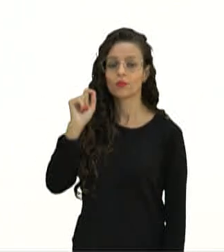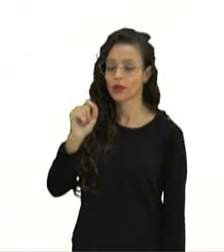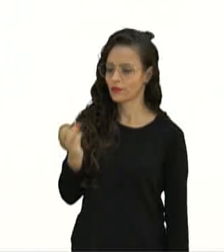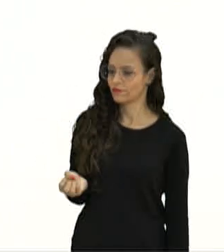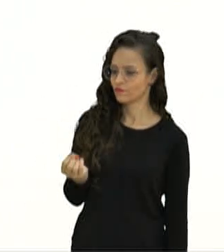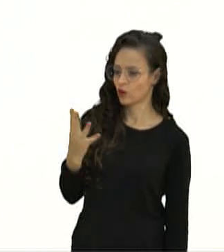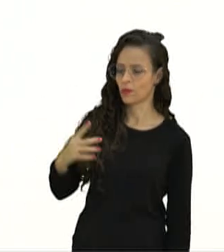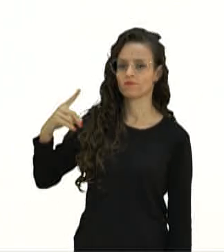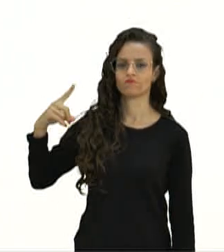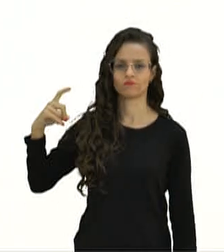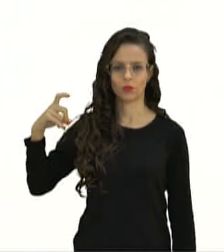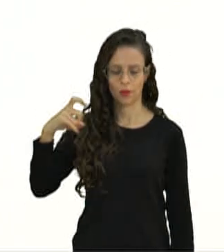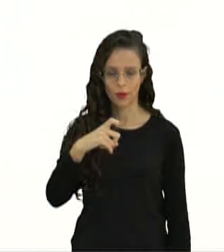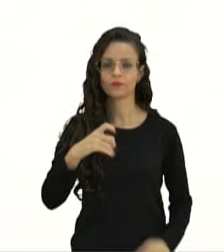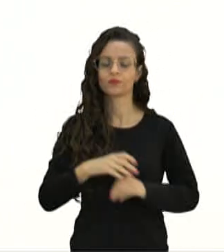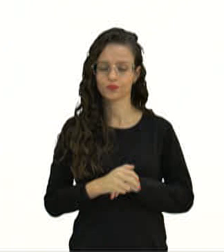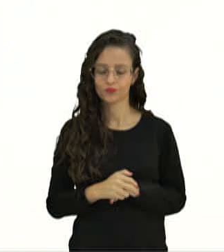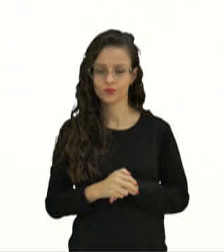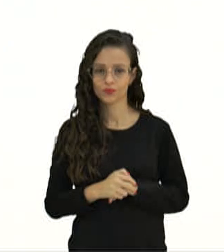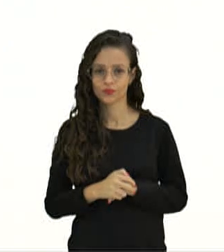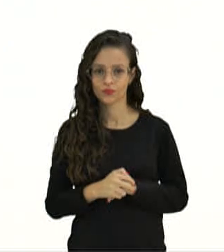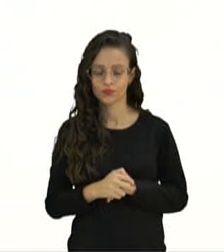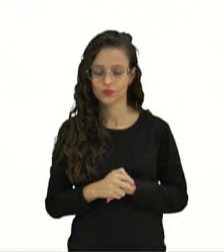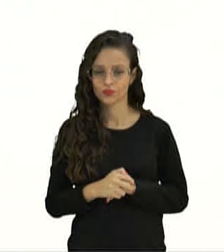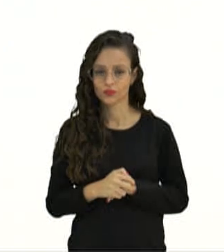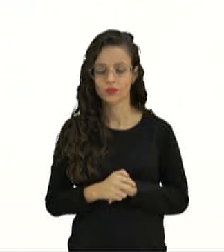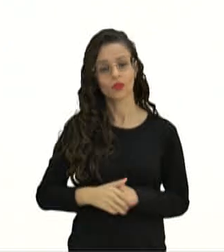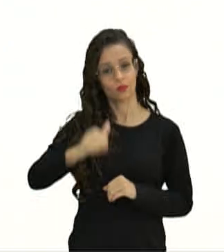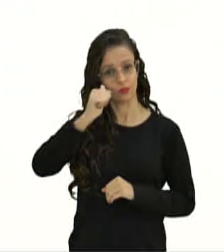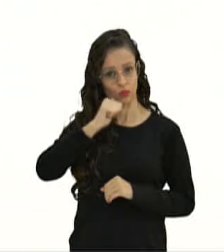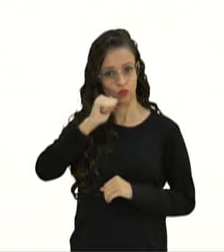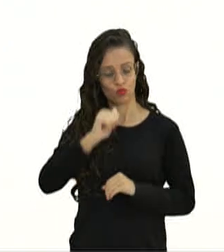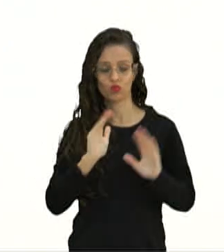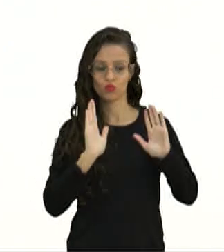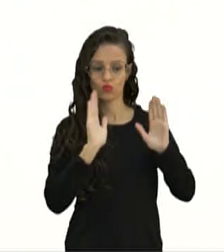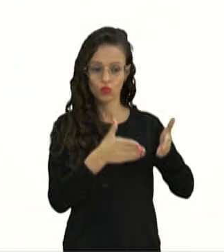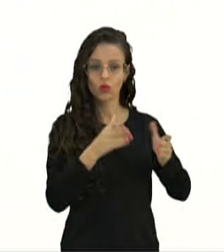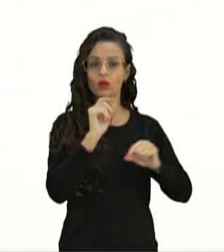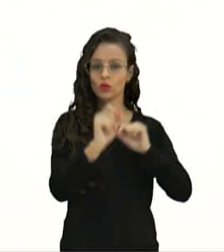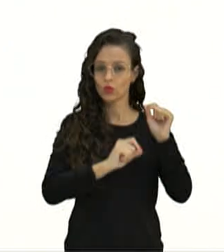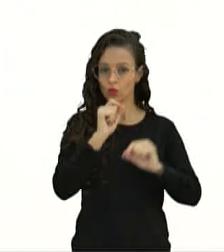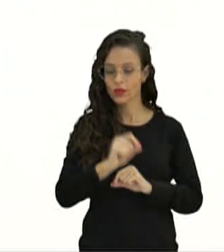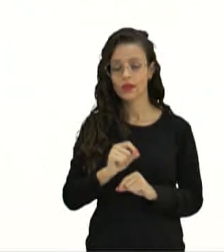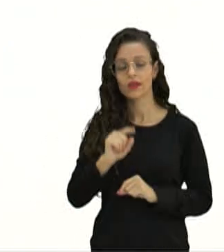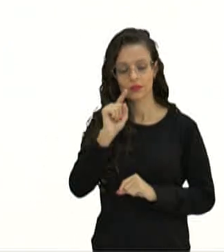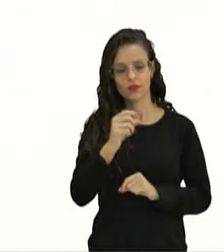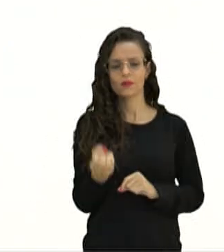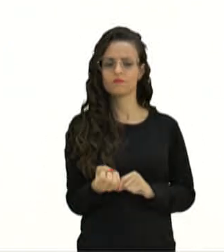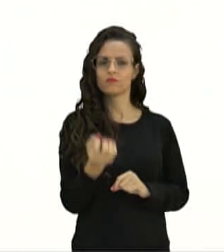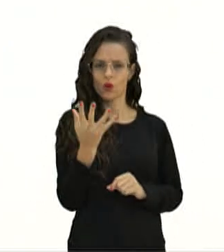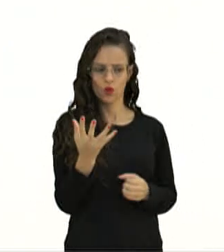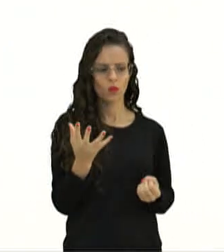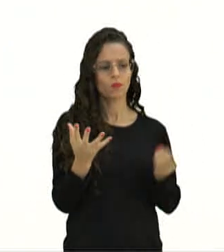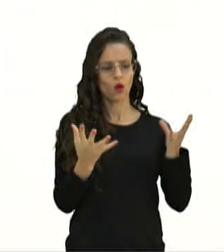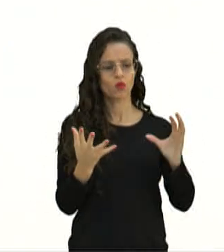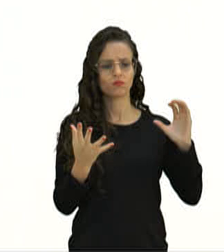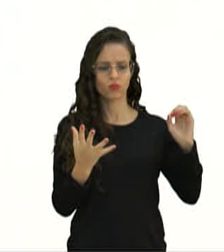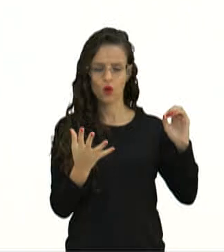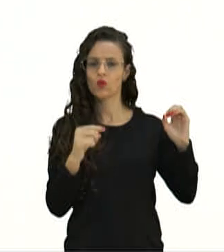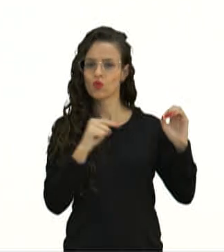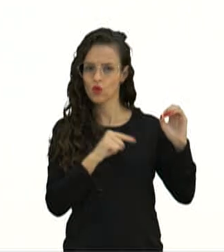de espermatozoides. No caso da mulher, a gametogênese também terá um nome